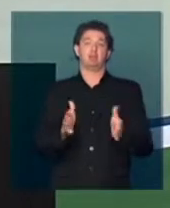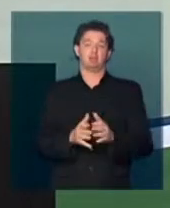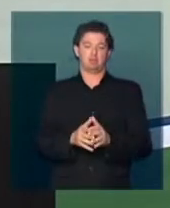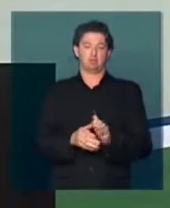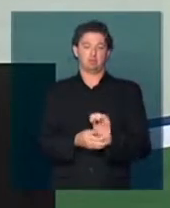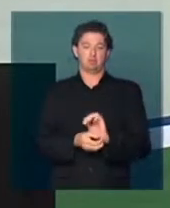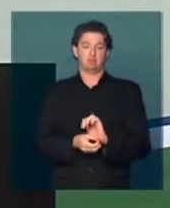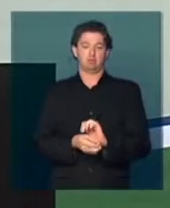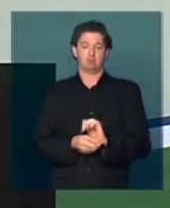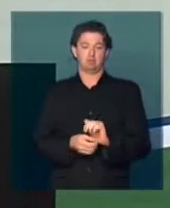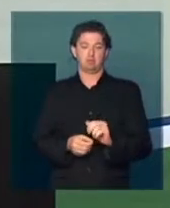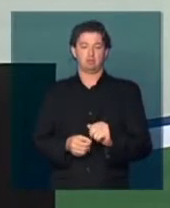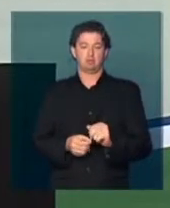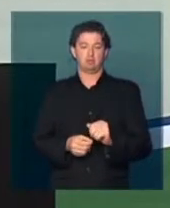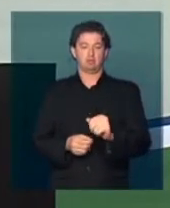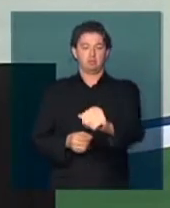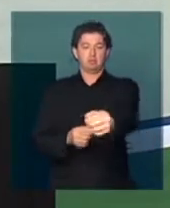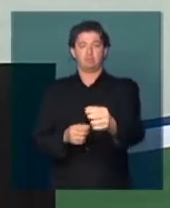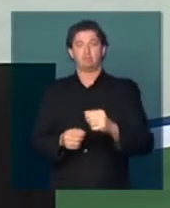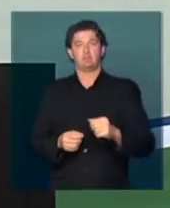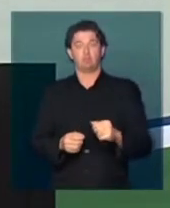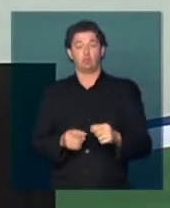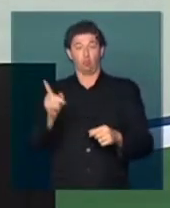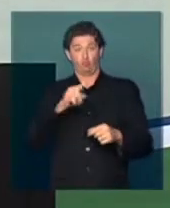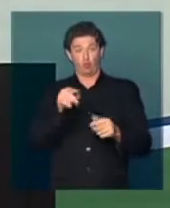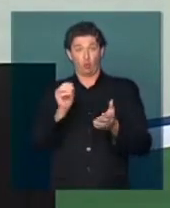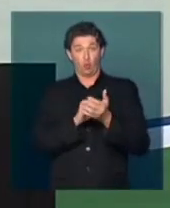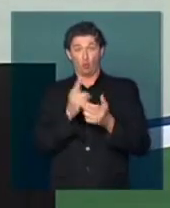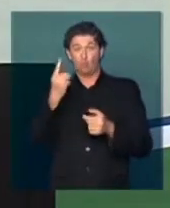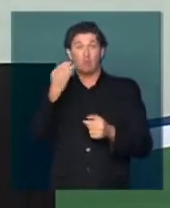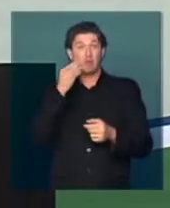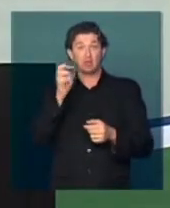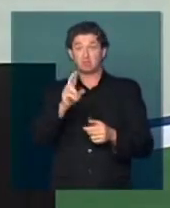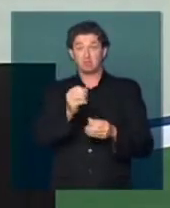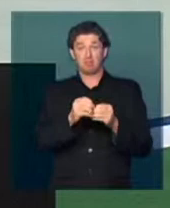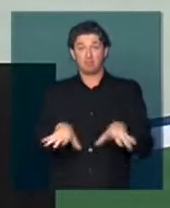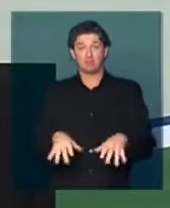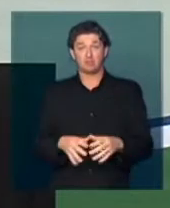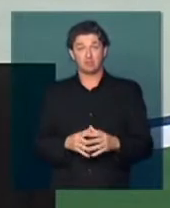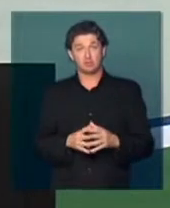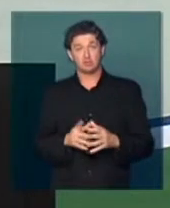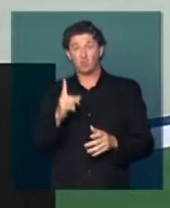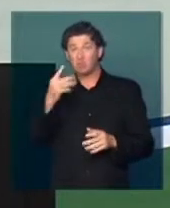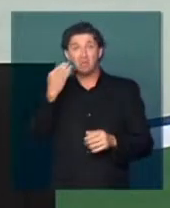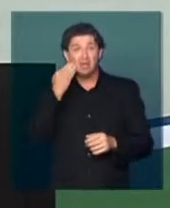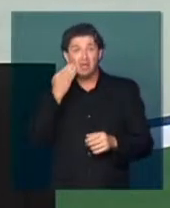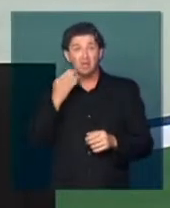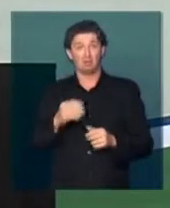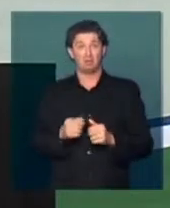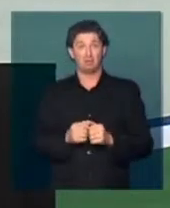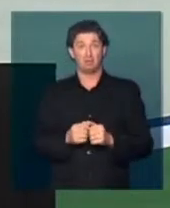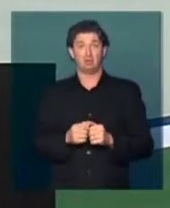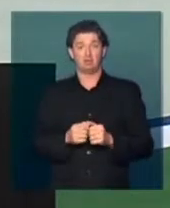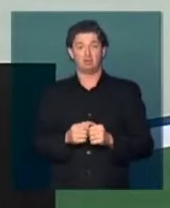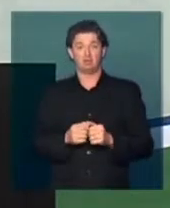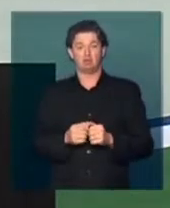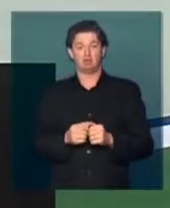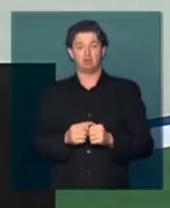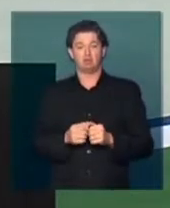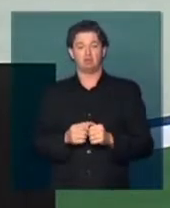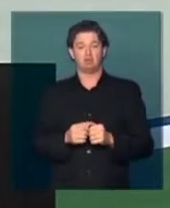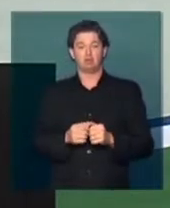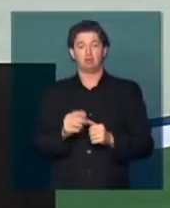no FEX que foi colocado, é um prejuízo de quase R$1 bilhão. R$1 bilhão. E é